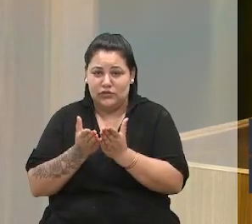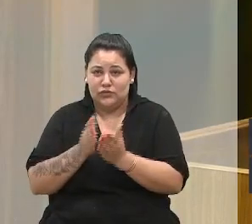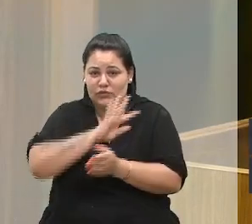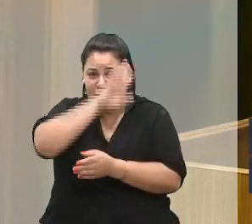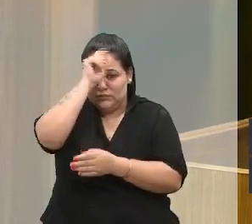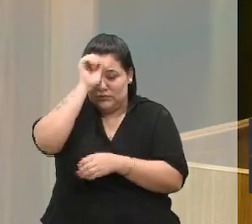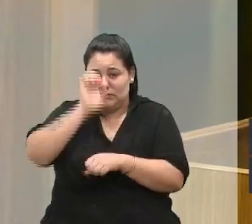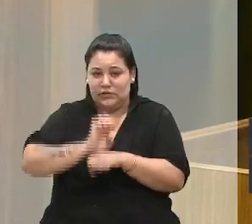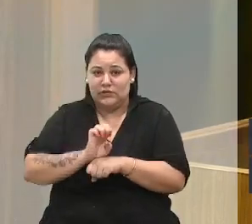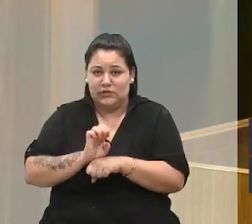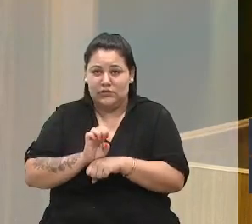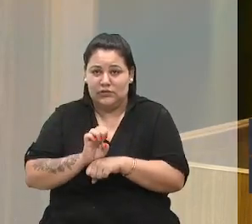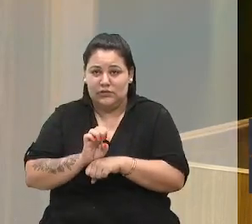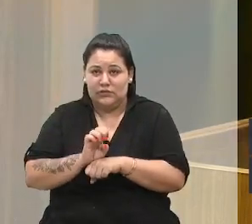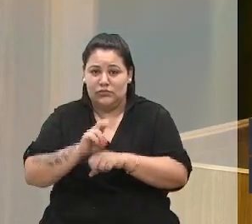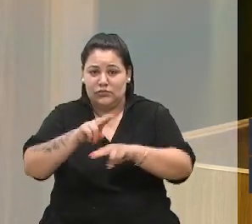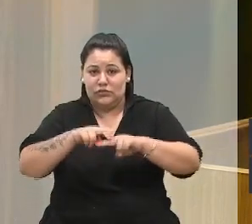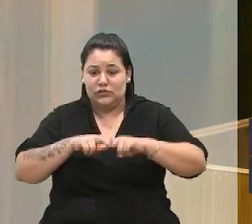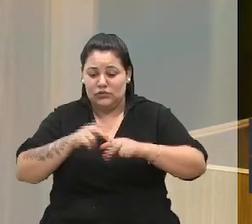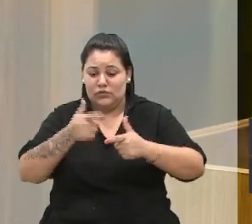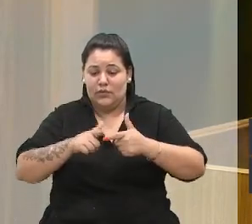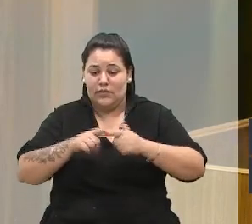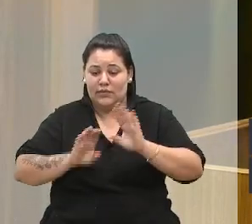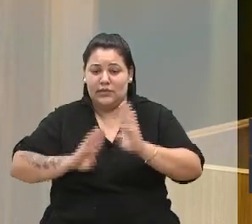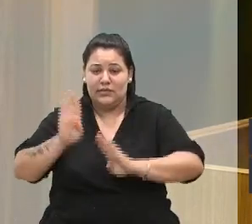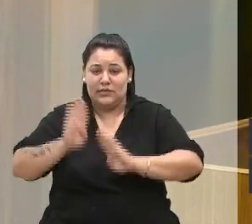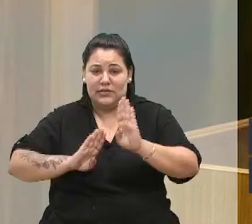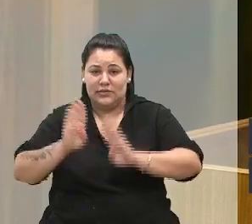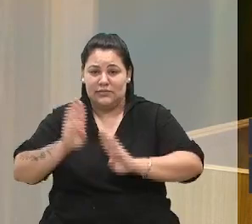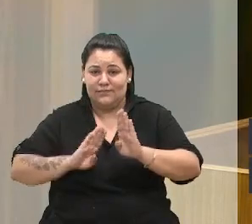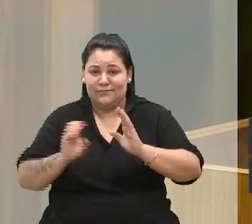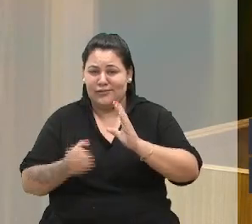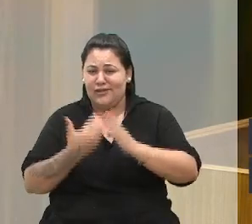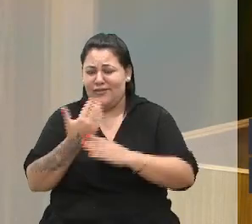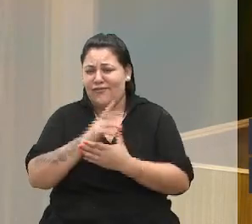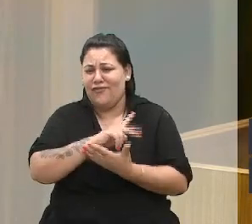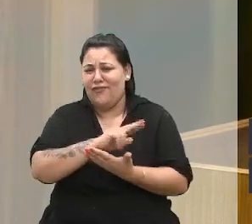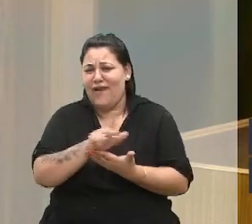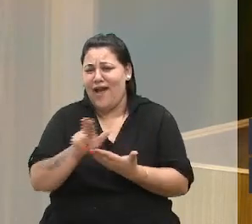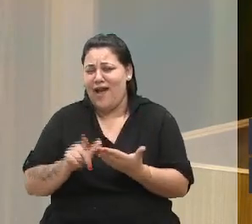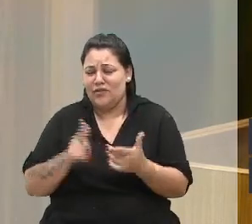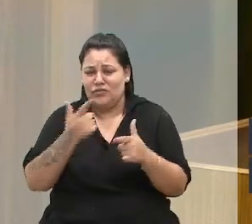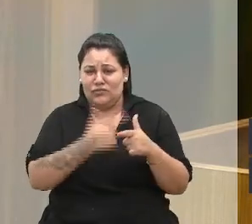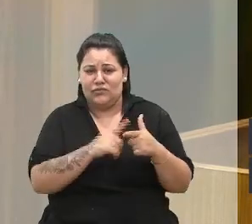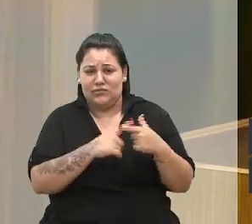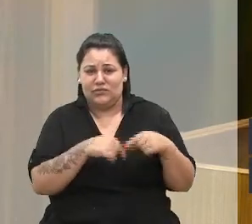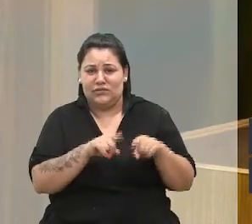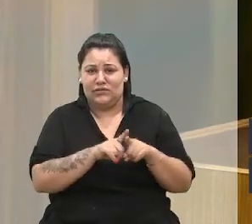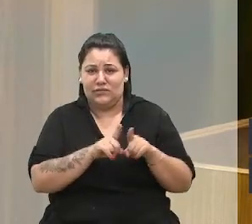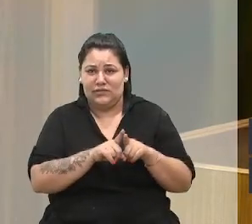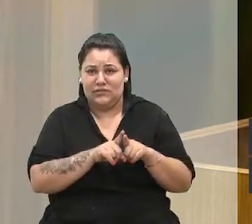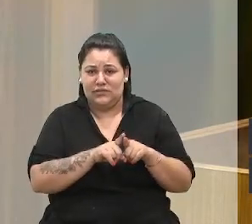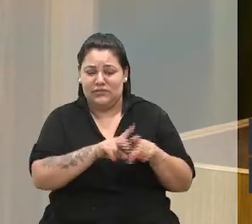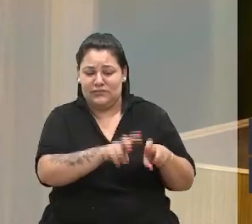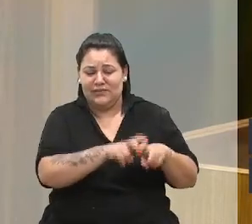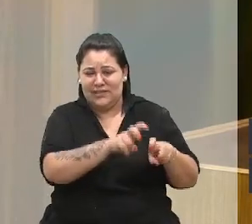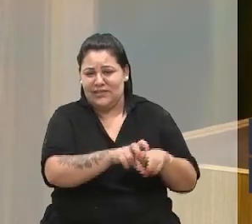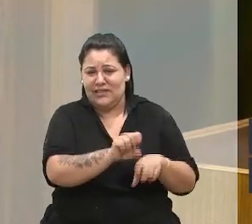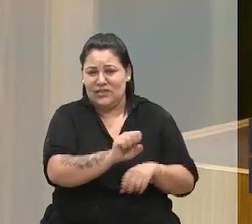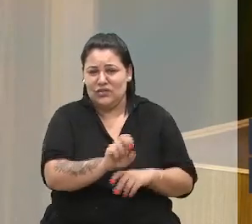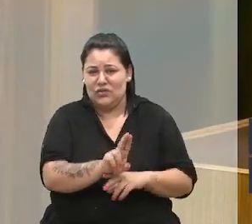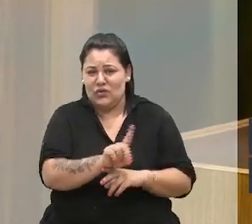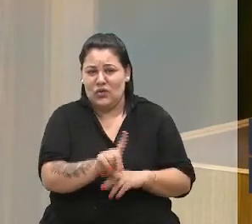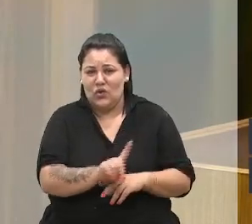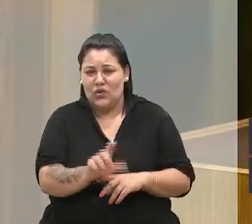estadual. E em razão do problema na licitação se gerou uma série de situações. Em Fazenda Souza, na REC,